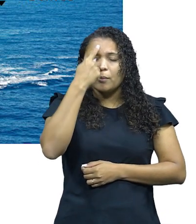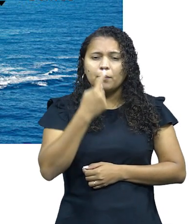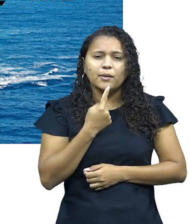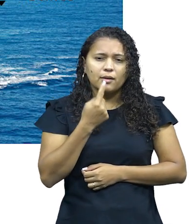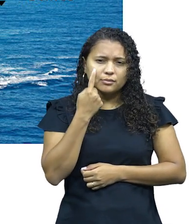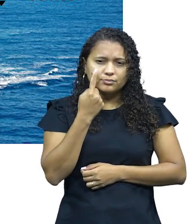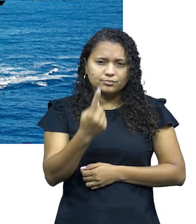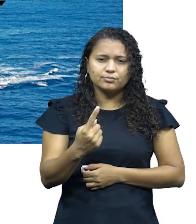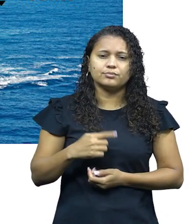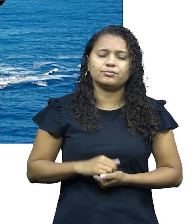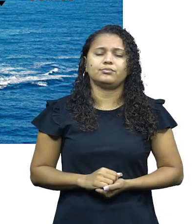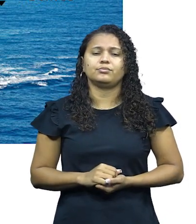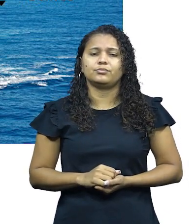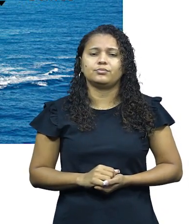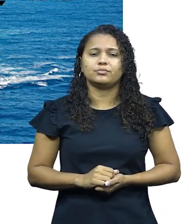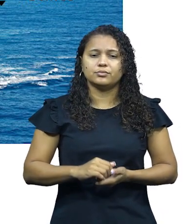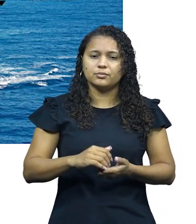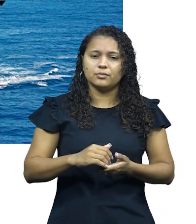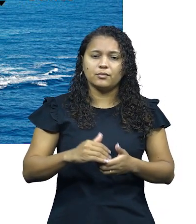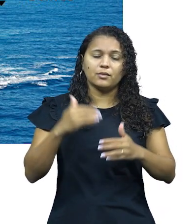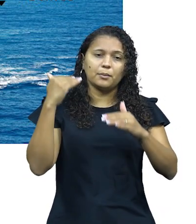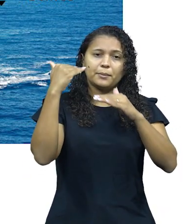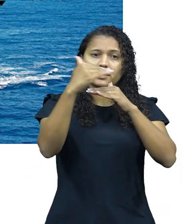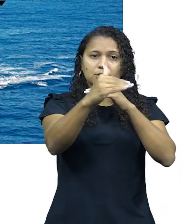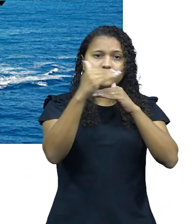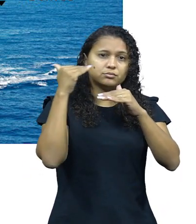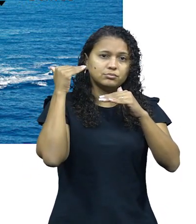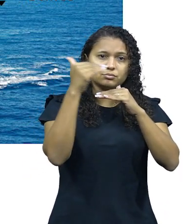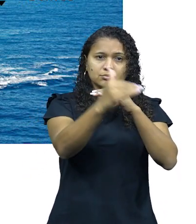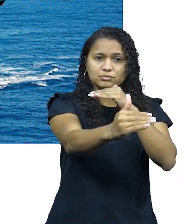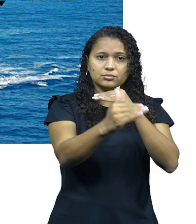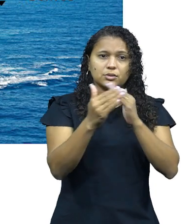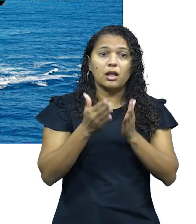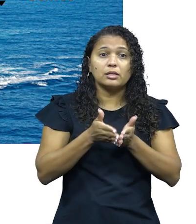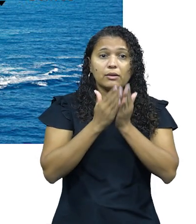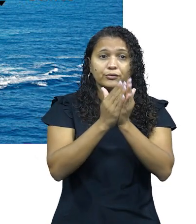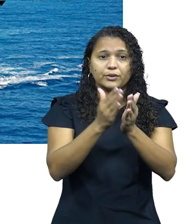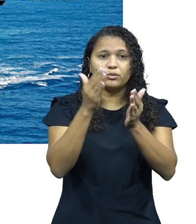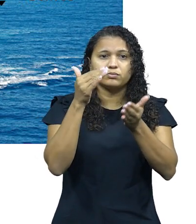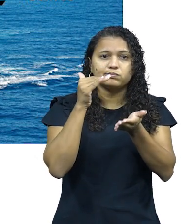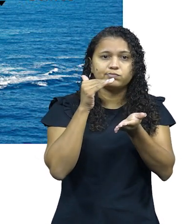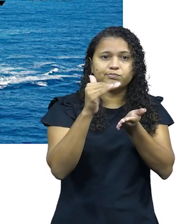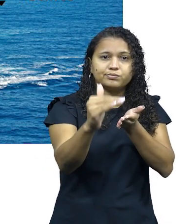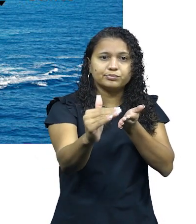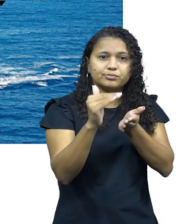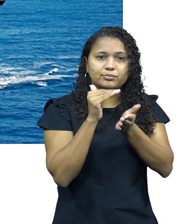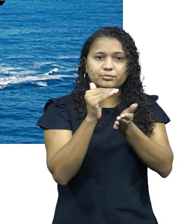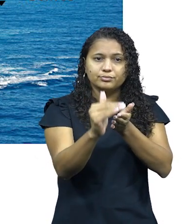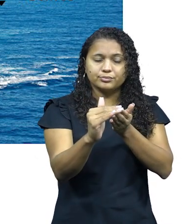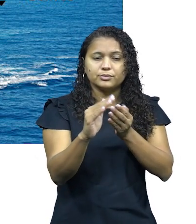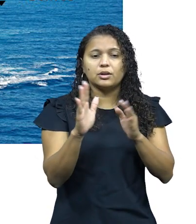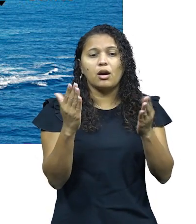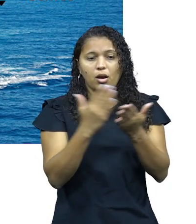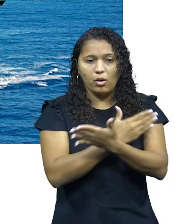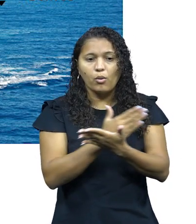aqui na imagem, é essa parte de cima do navio, né? Navios cargueiros,